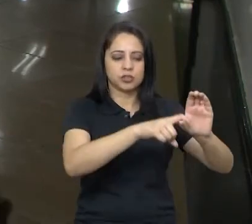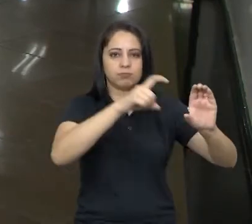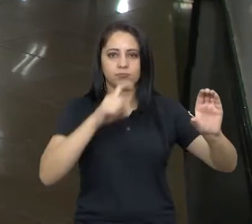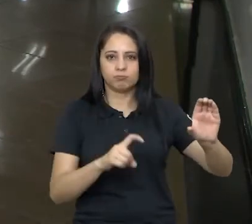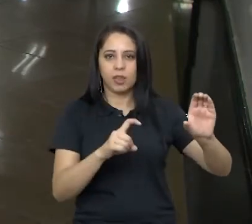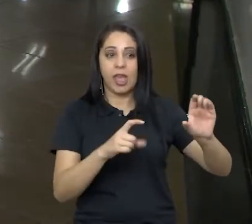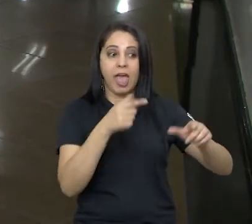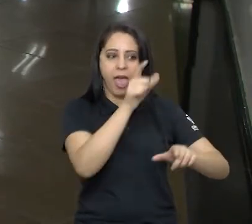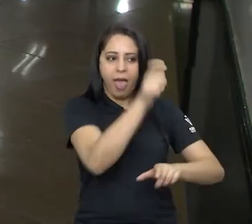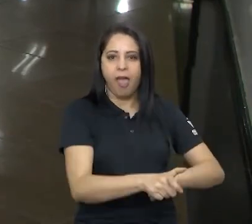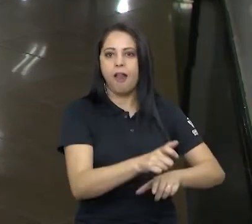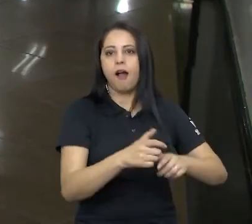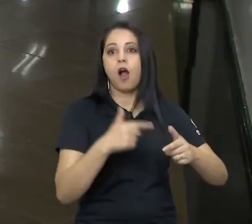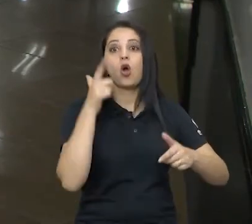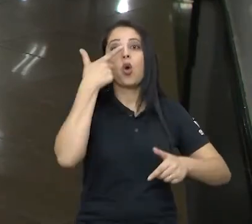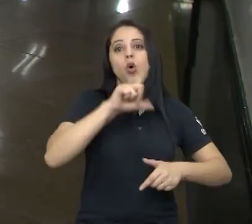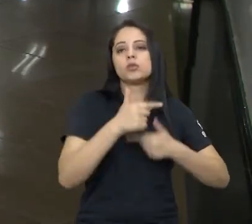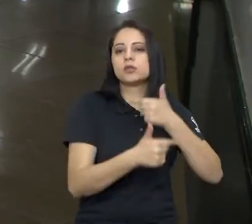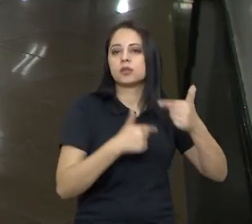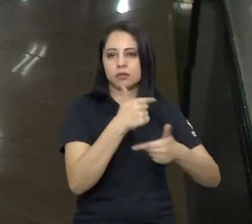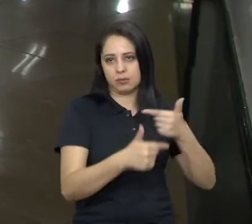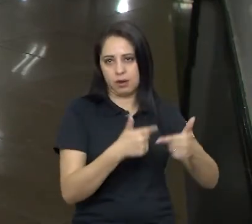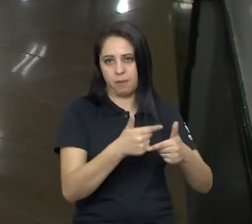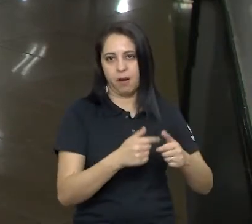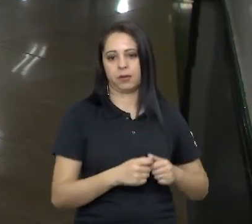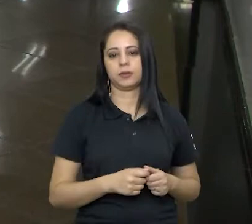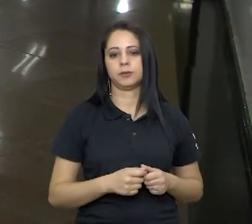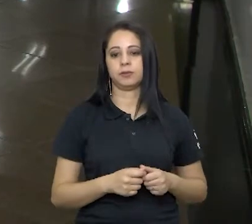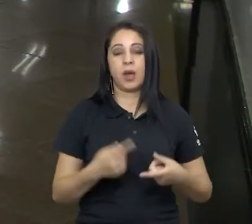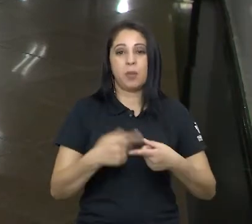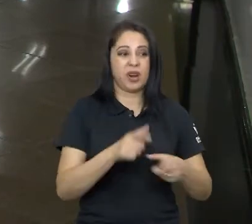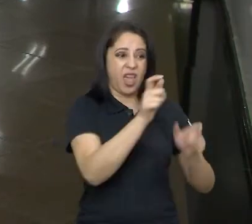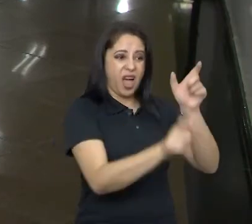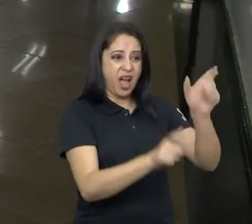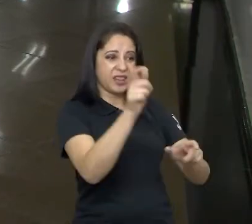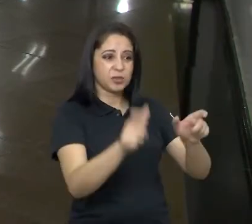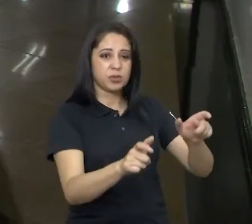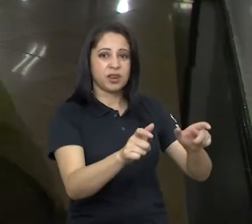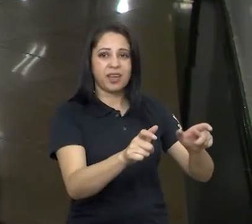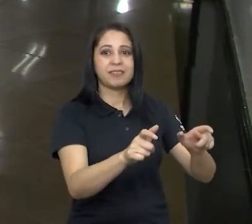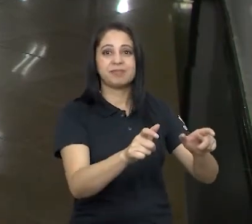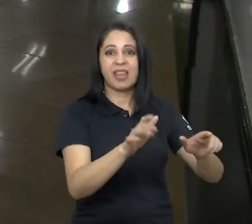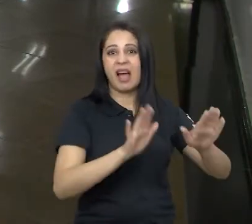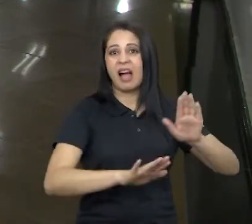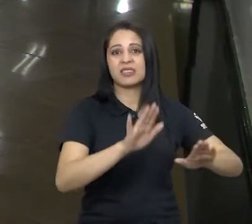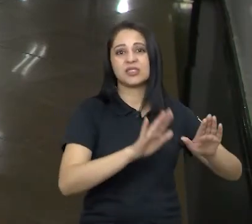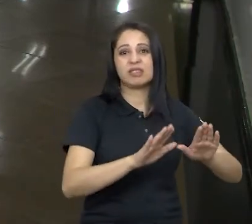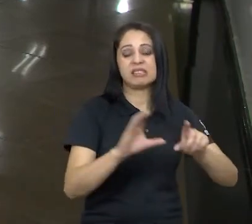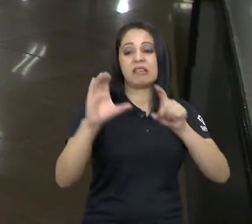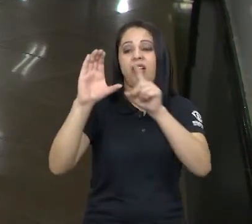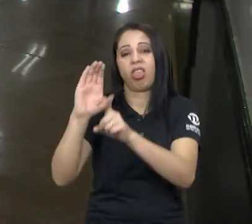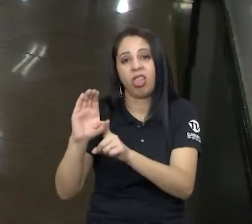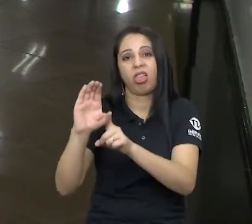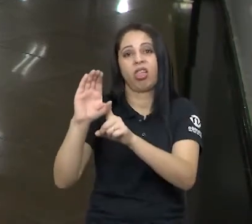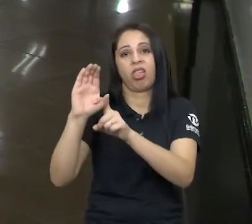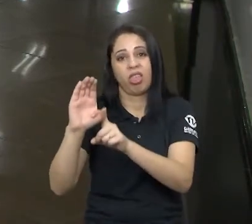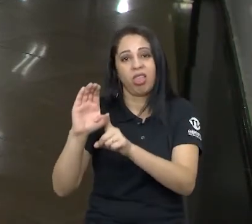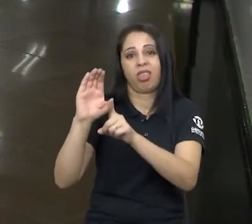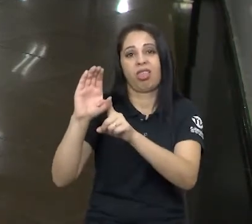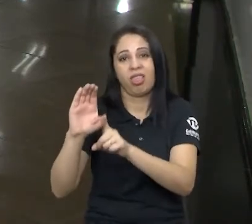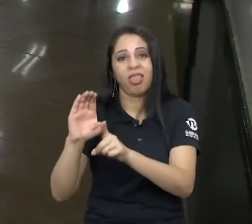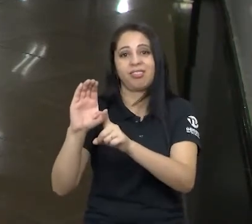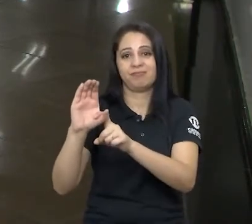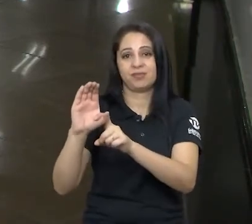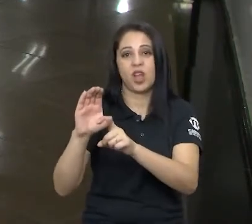a autonomia financeira. Então, acho que esse é um dado importante, porque muitas mulheres não têm como voltar para a família,